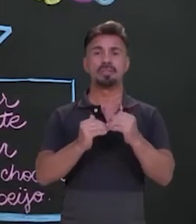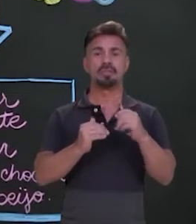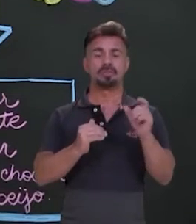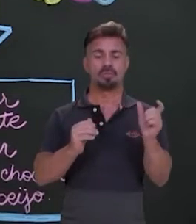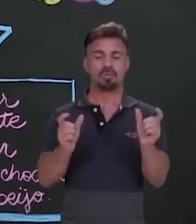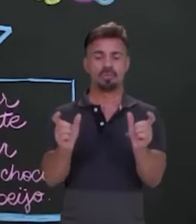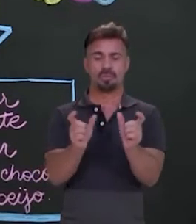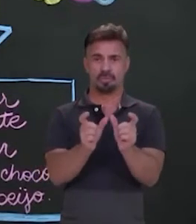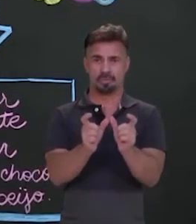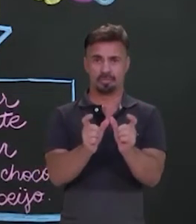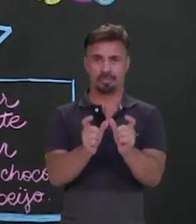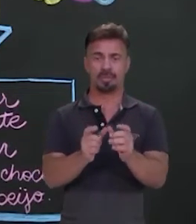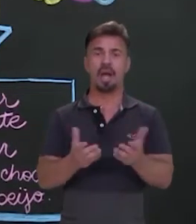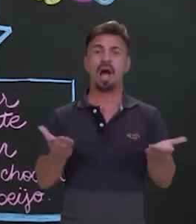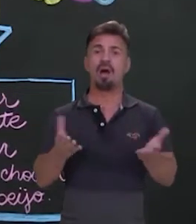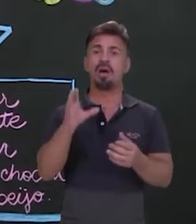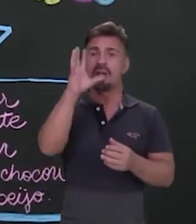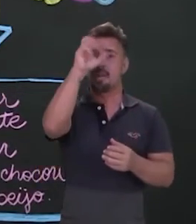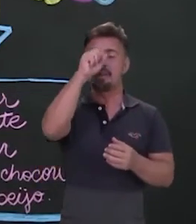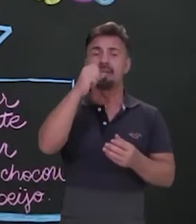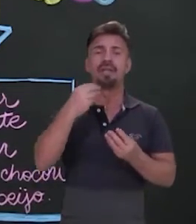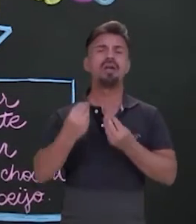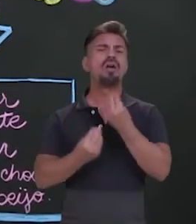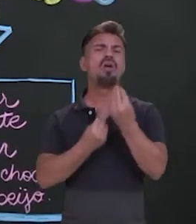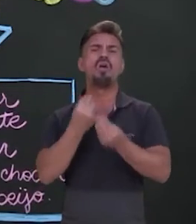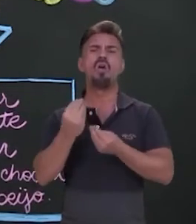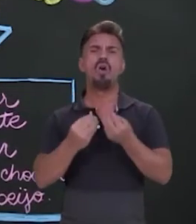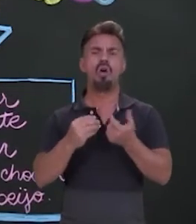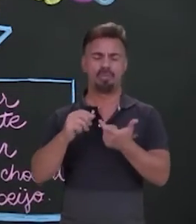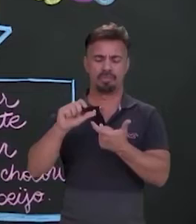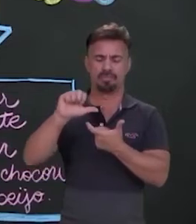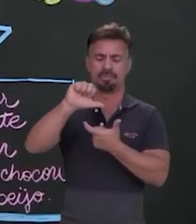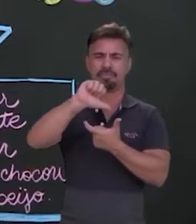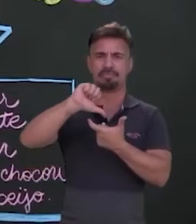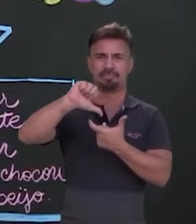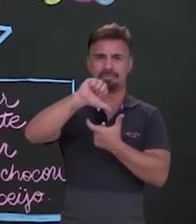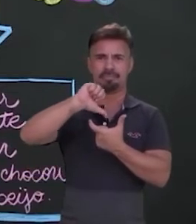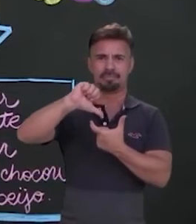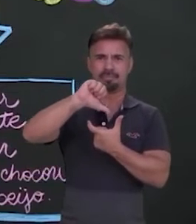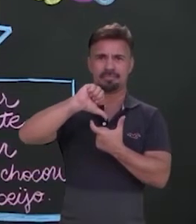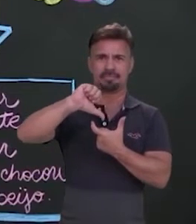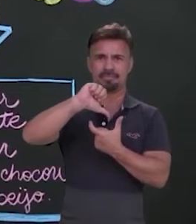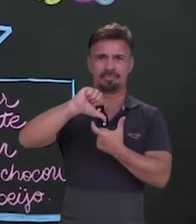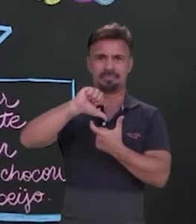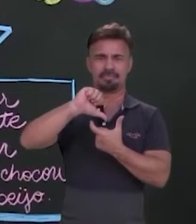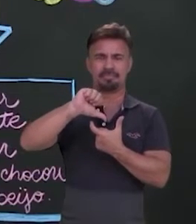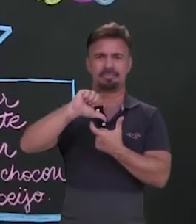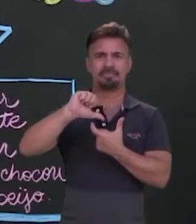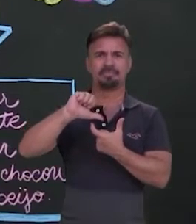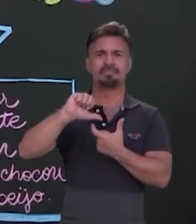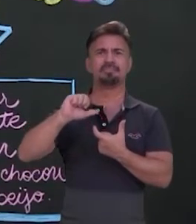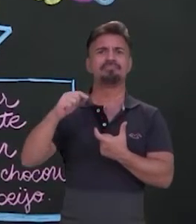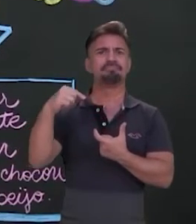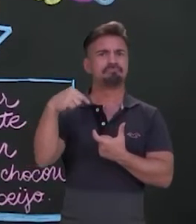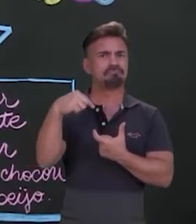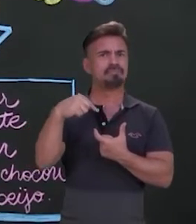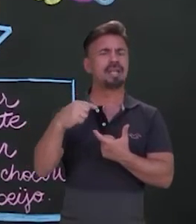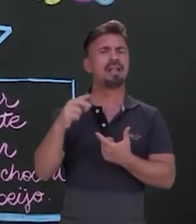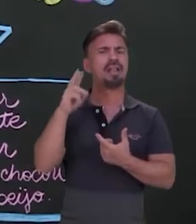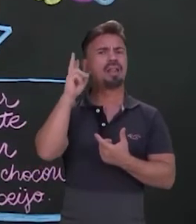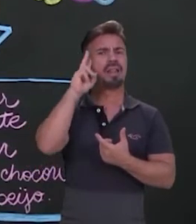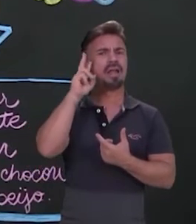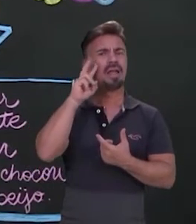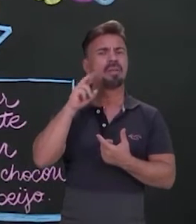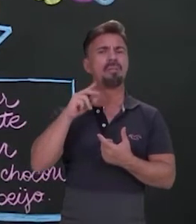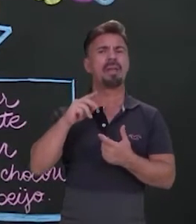composição, ok? Vamos aprender agora o processo de derivação. Quando a gente fala em derivação, a gente lembra que existem